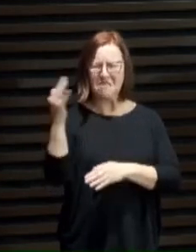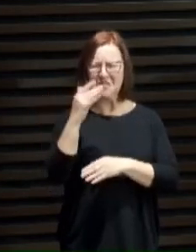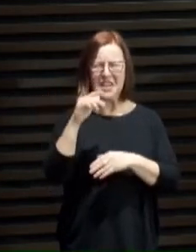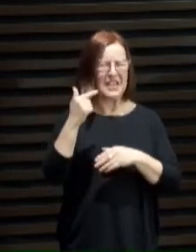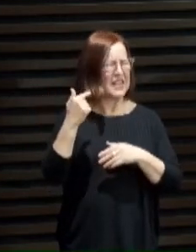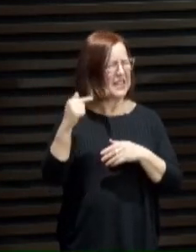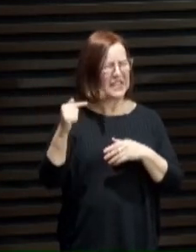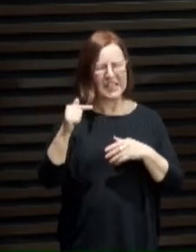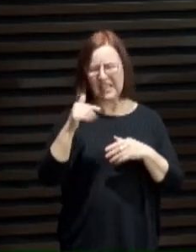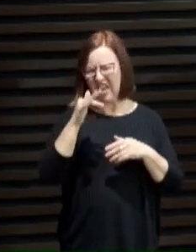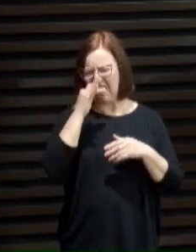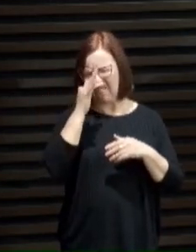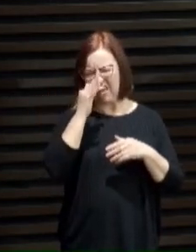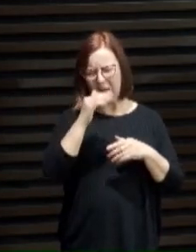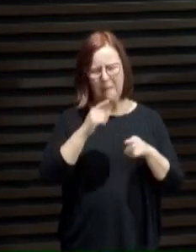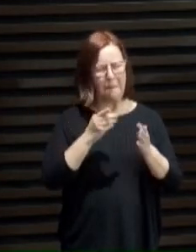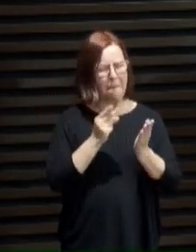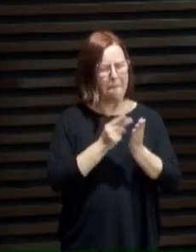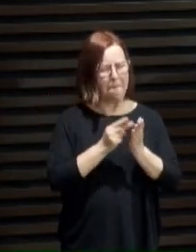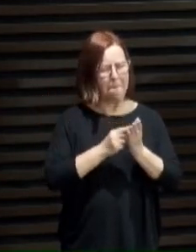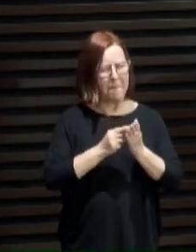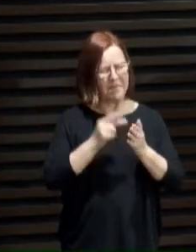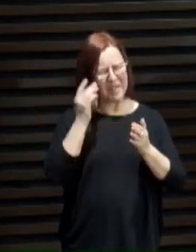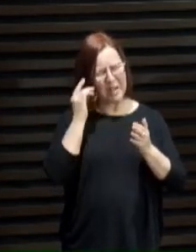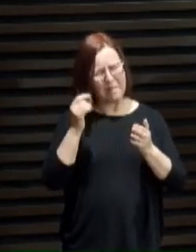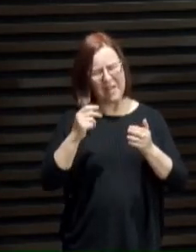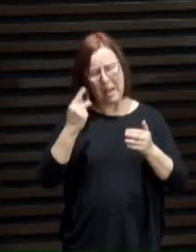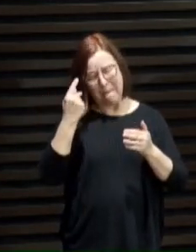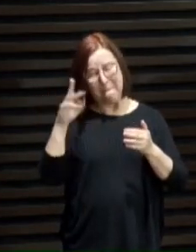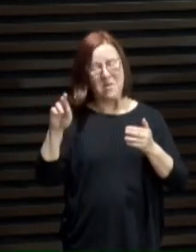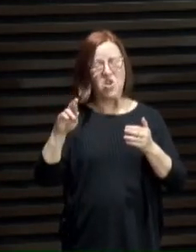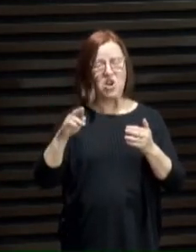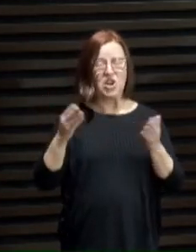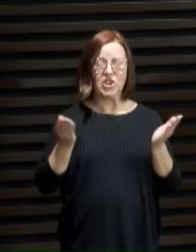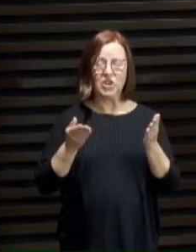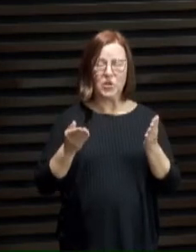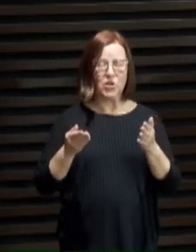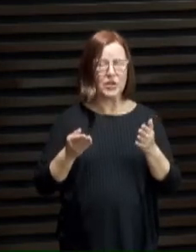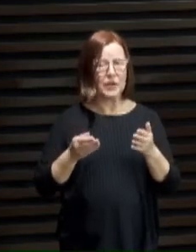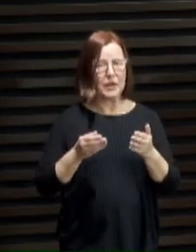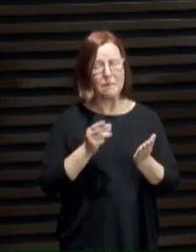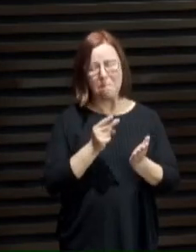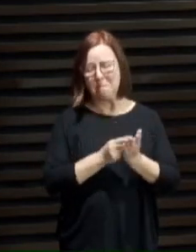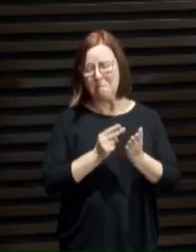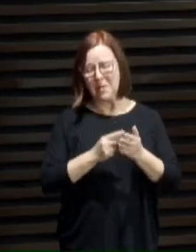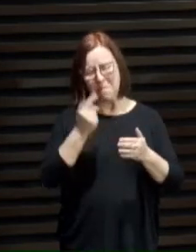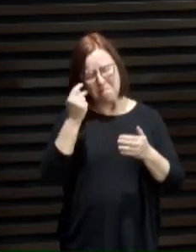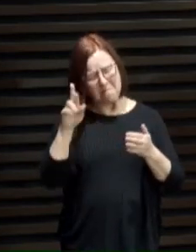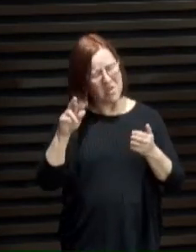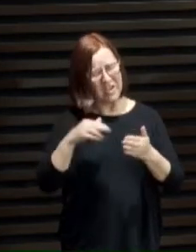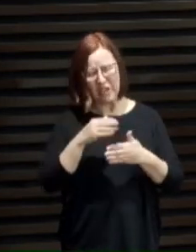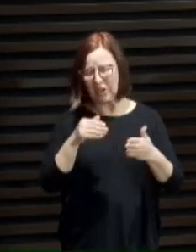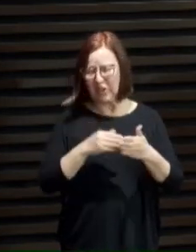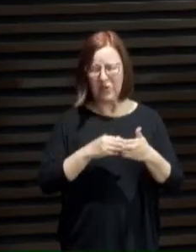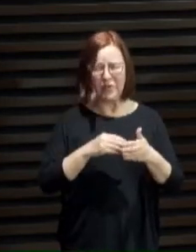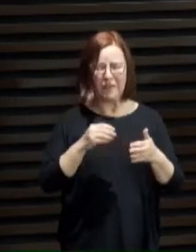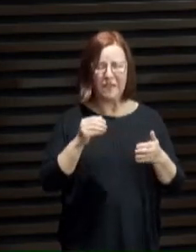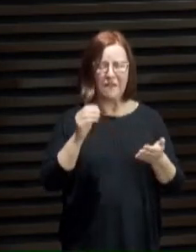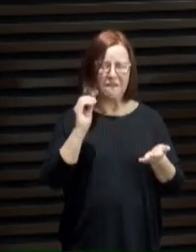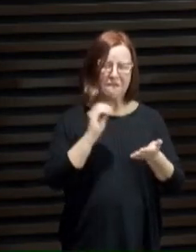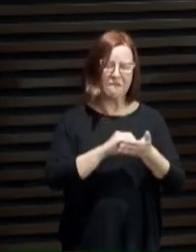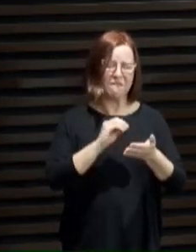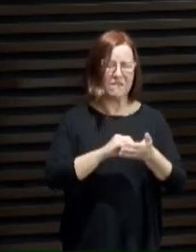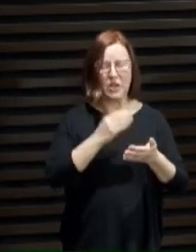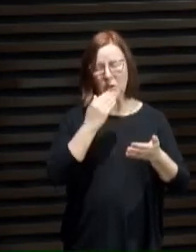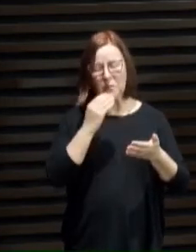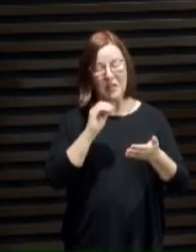amanhã seja muito pior que o dia de hoje, mesmo que as coisas piorem no dia de amanhã, mesmo que me falte o que comer, que me falte o que